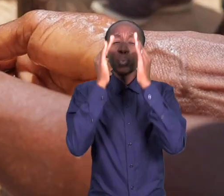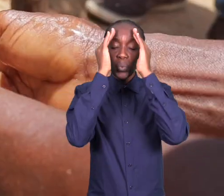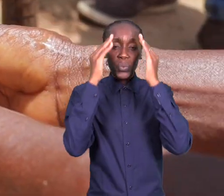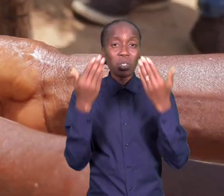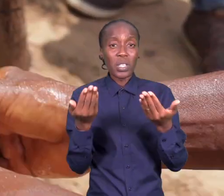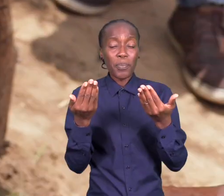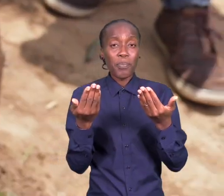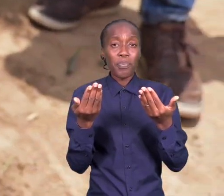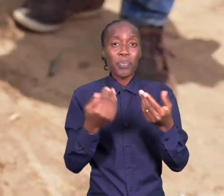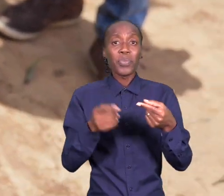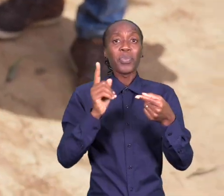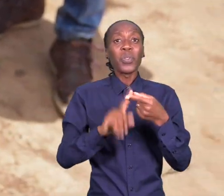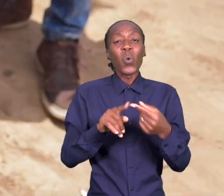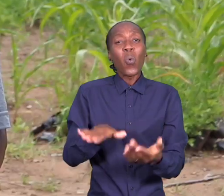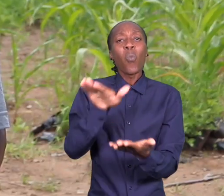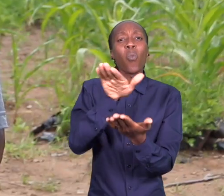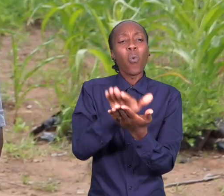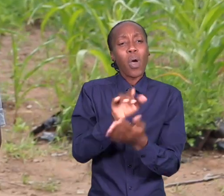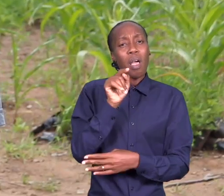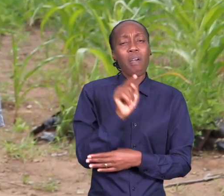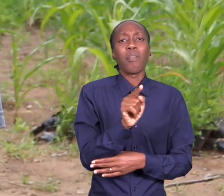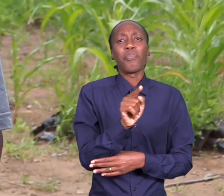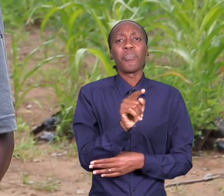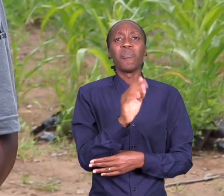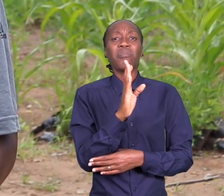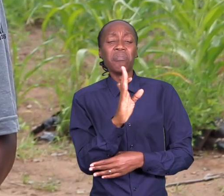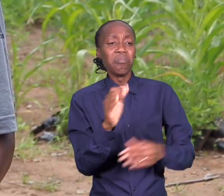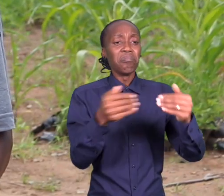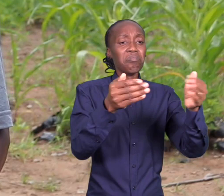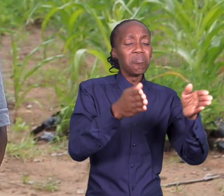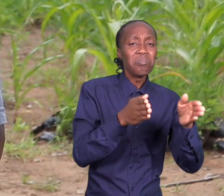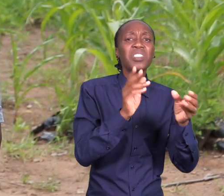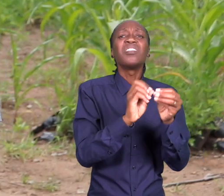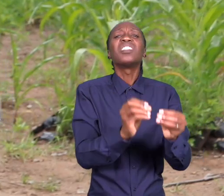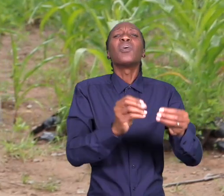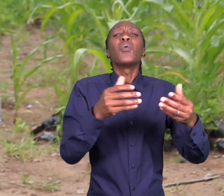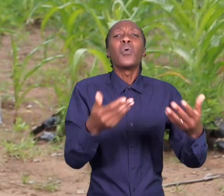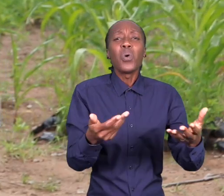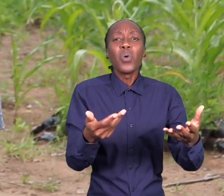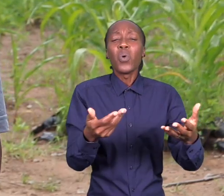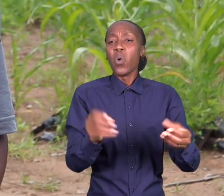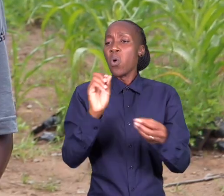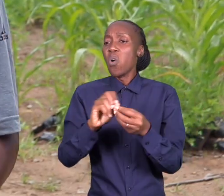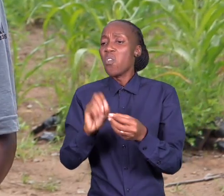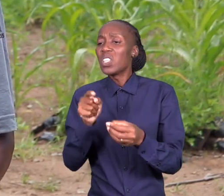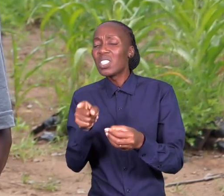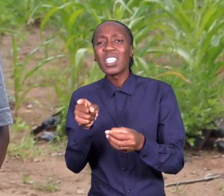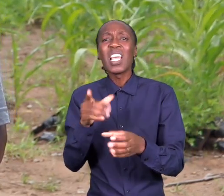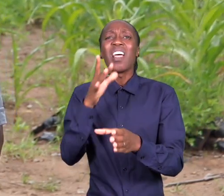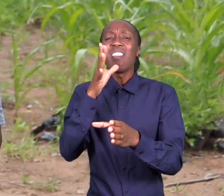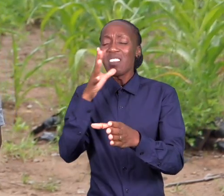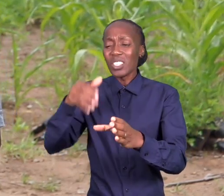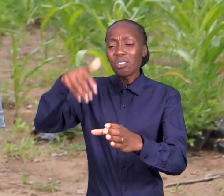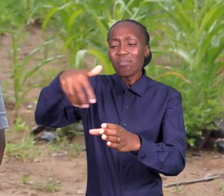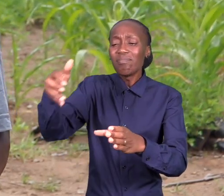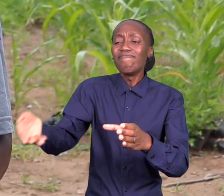sabiam o que servia o aterro sanitário. Mas nós tentamos explicar que esse aterro sanitário serve para